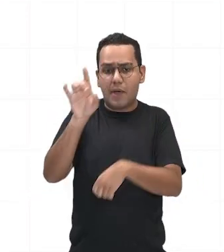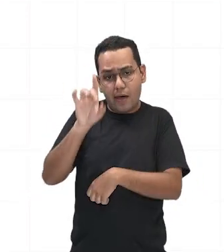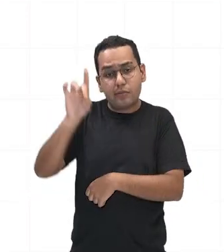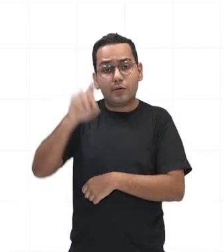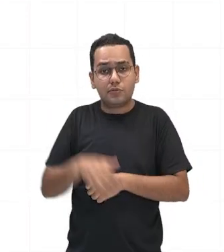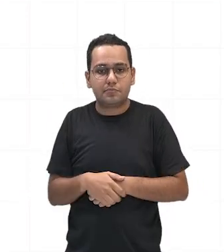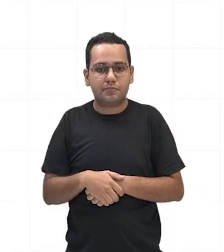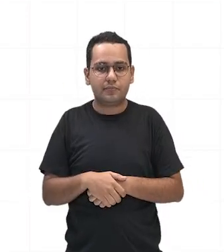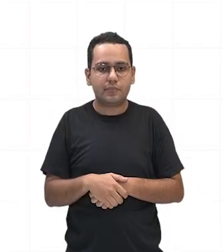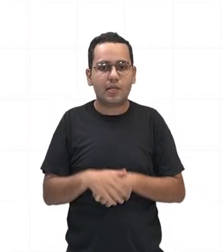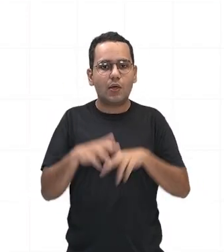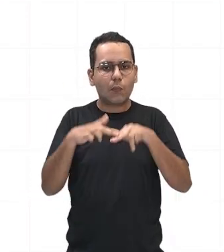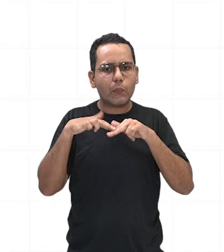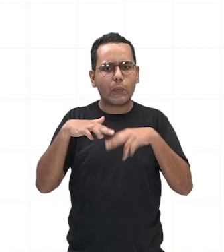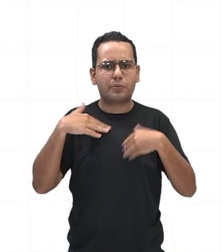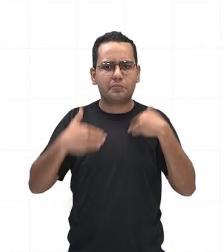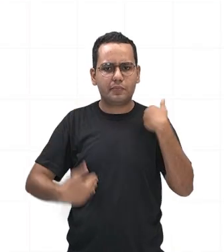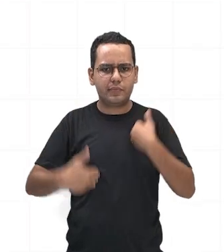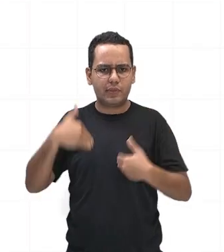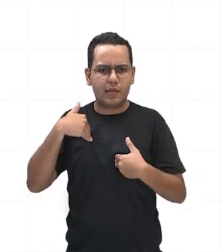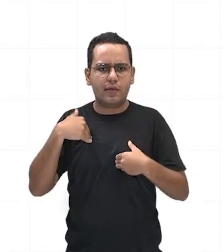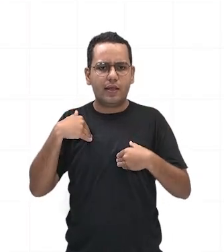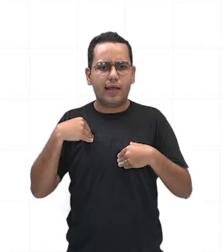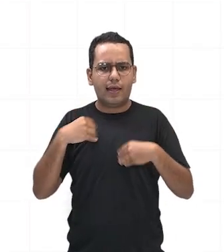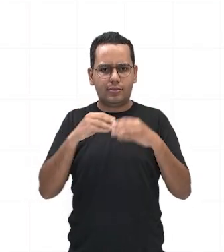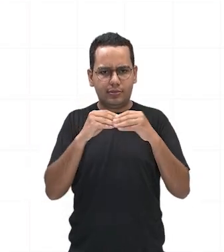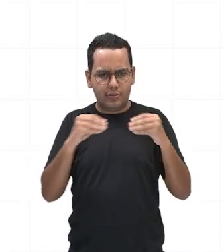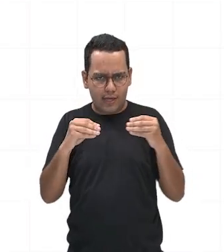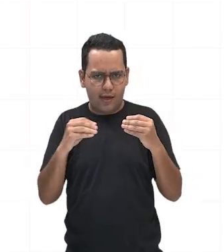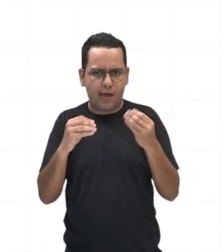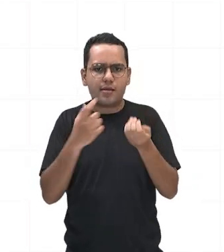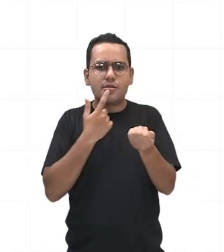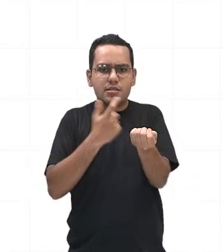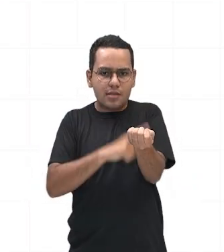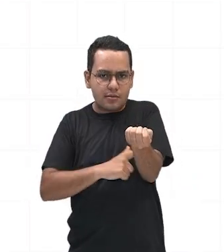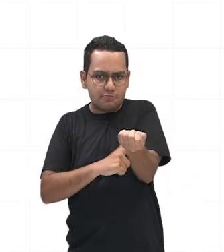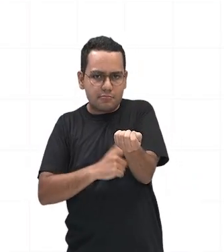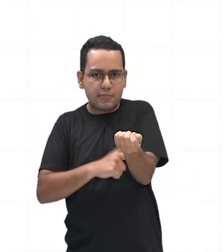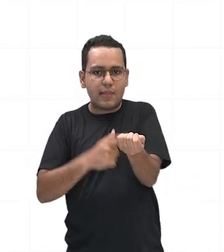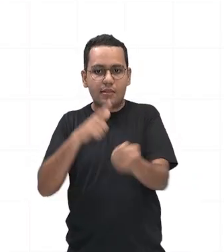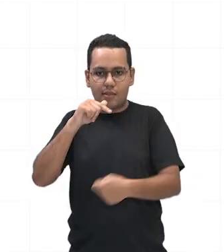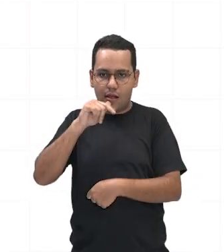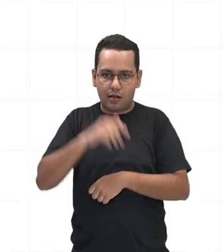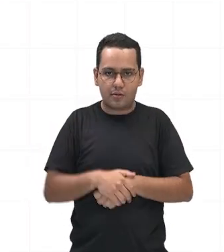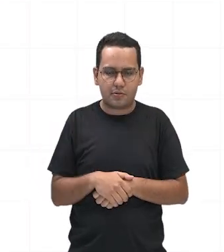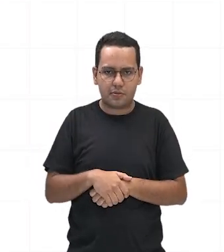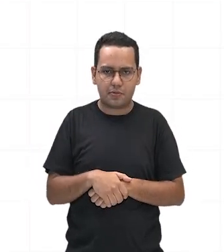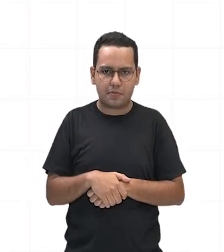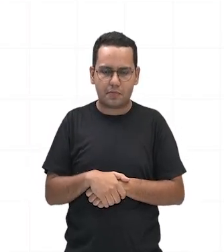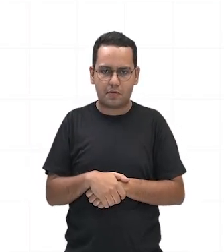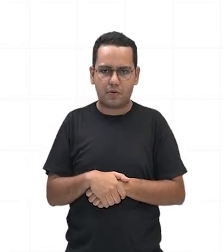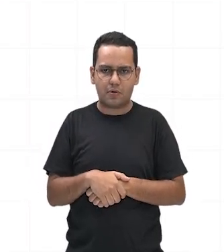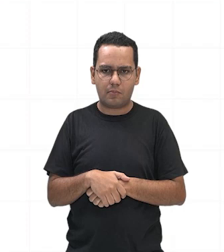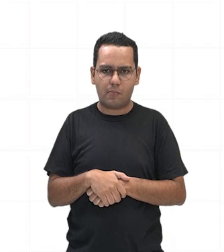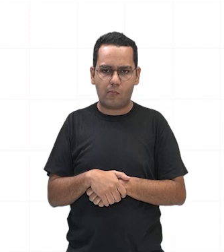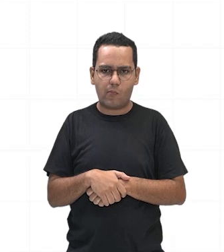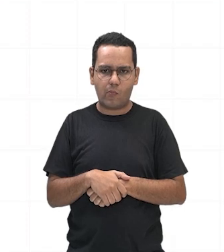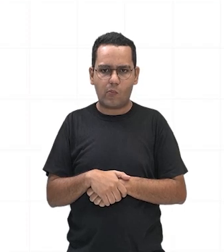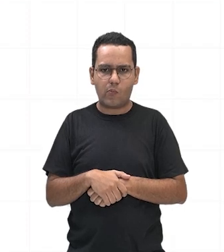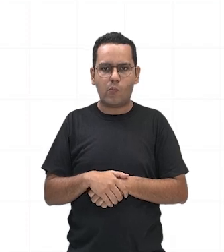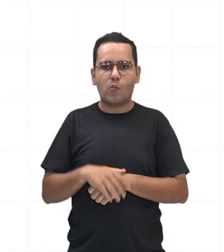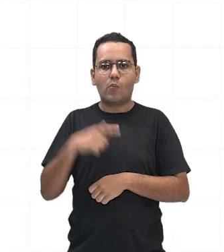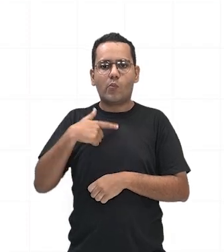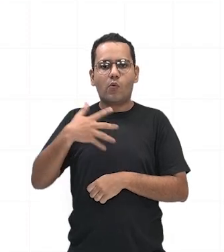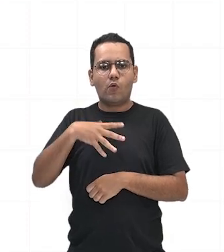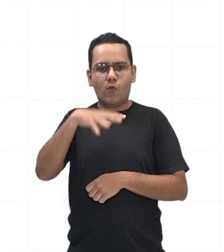carne é feita de terra, seu sangue da água, seu fôlego de ar, seu calor de fogo, ou seja, encontramos, então,